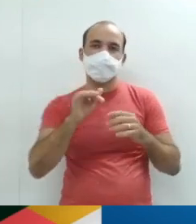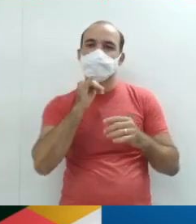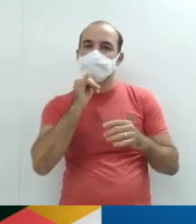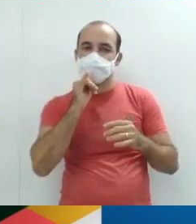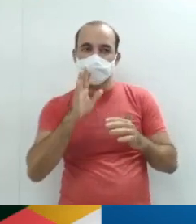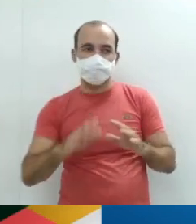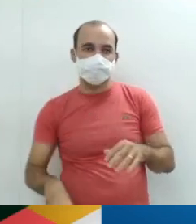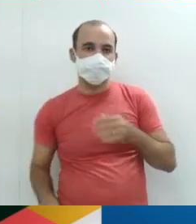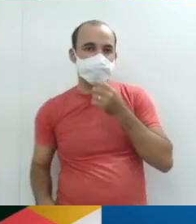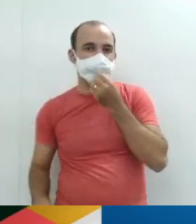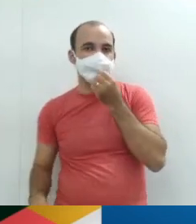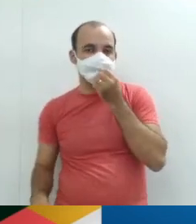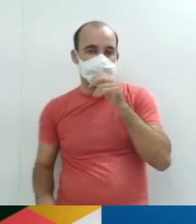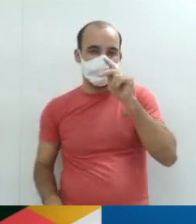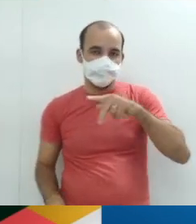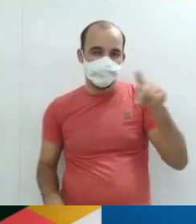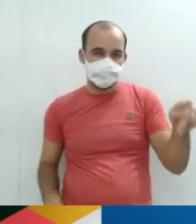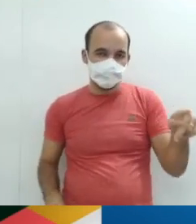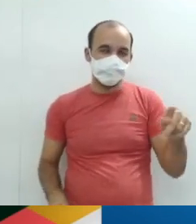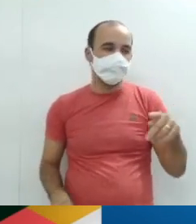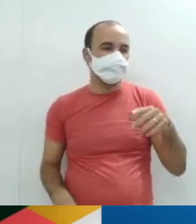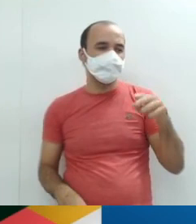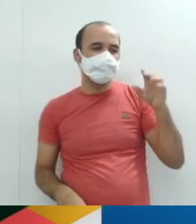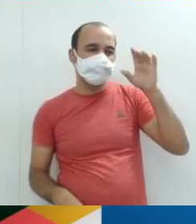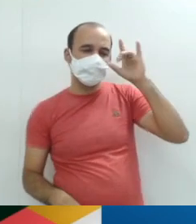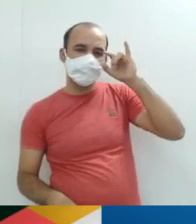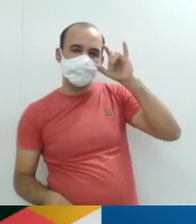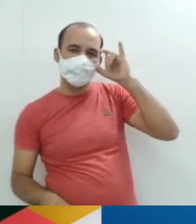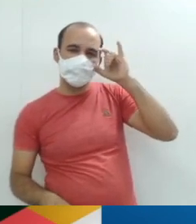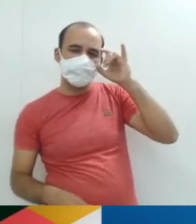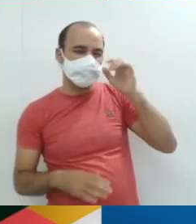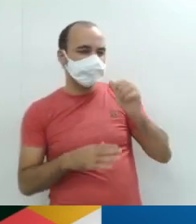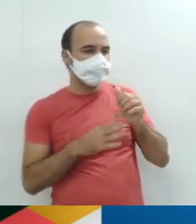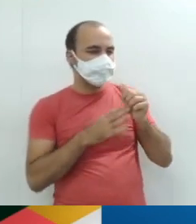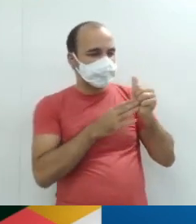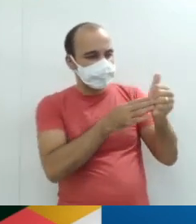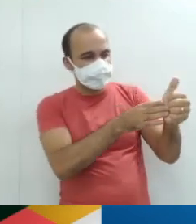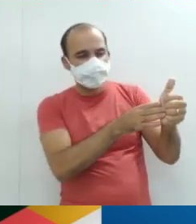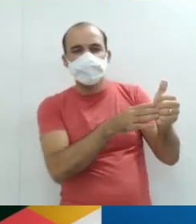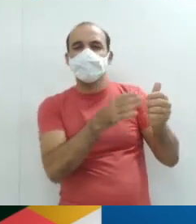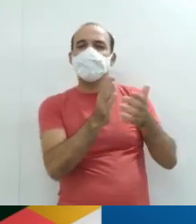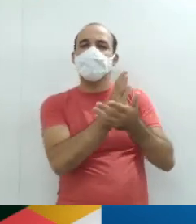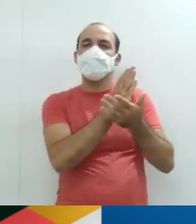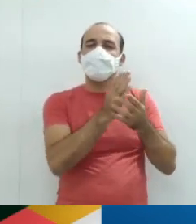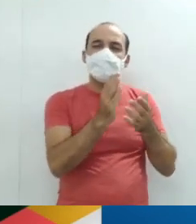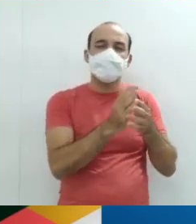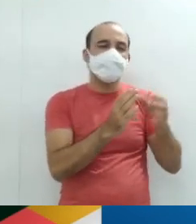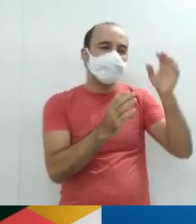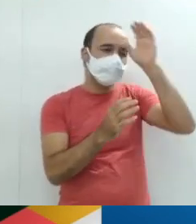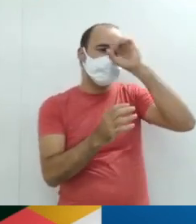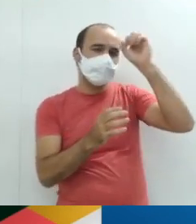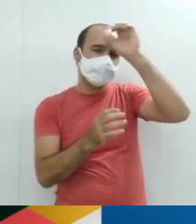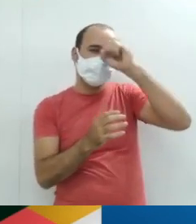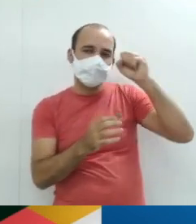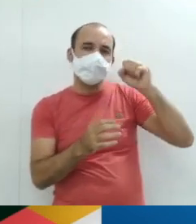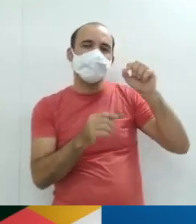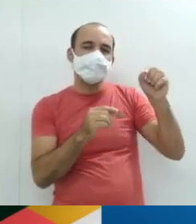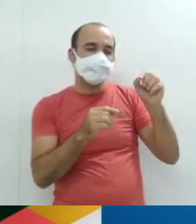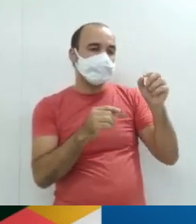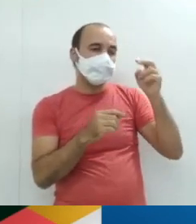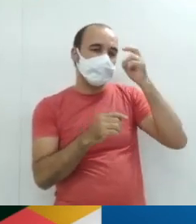área, mas também gosto de seguir coisas assim de aprendizados culturais. E não tem uma coisa que me chama muita atenção esses